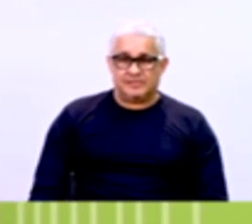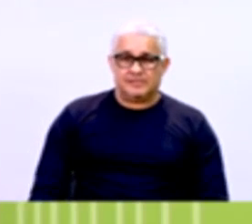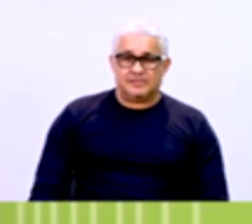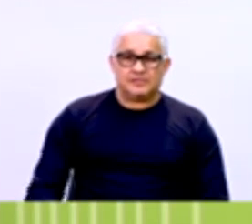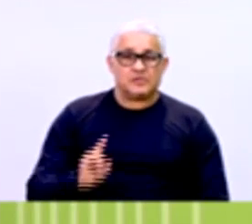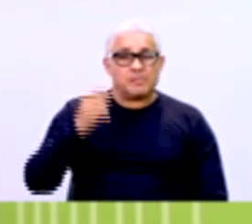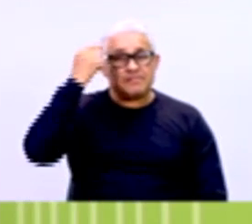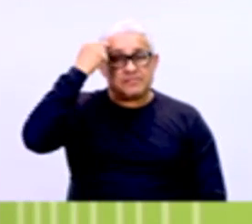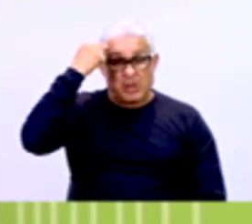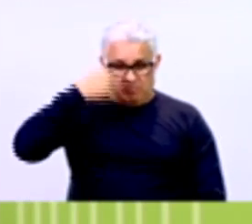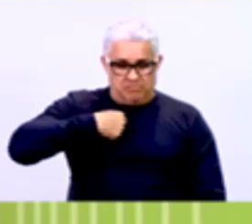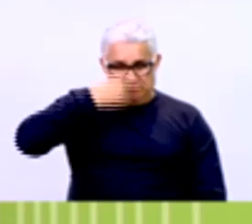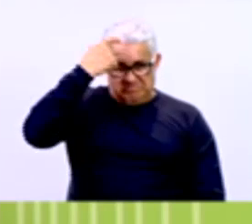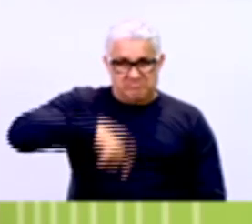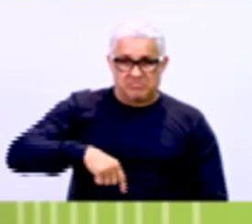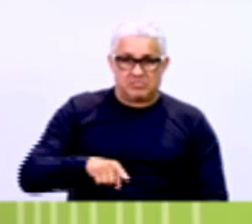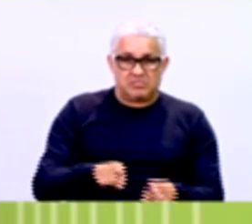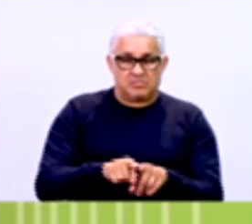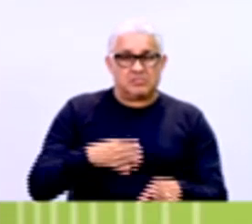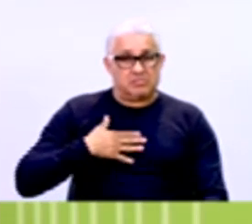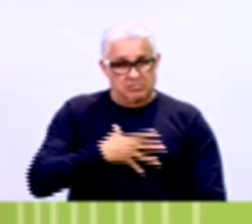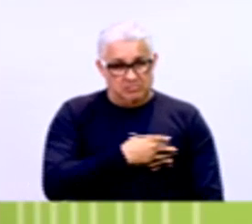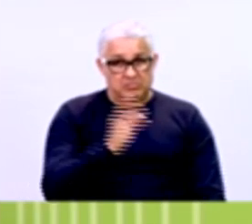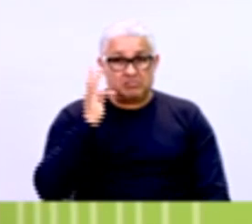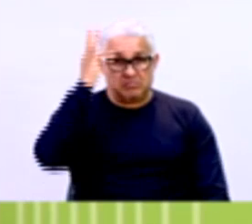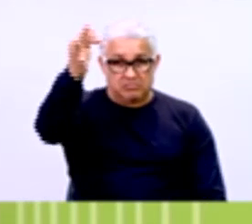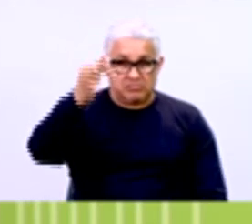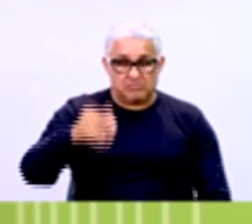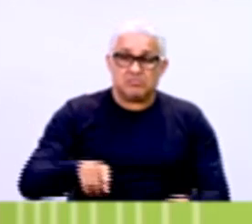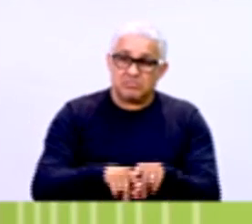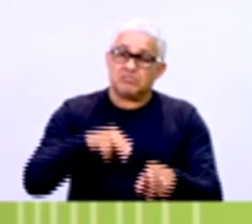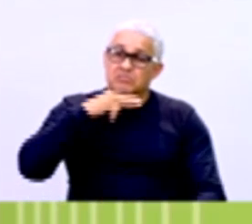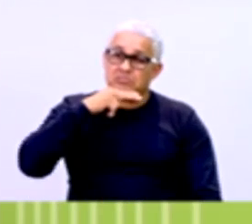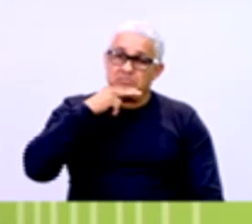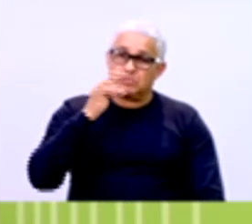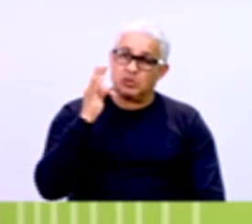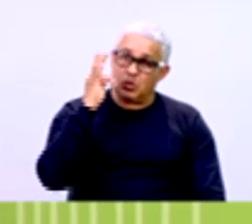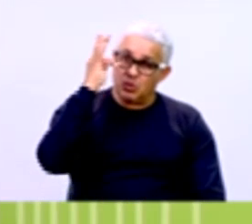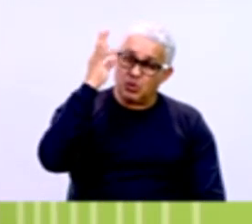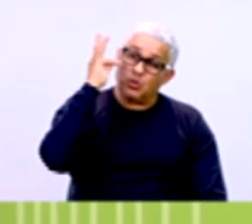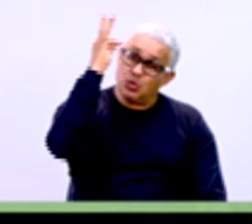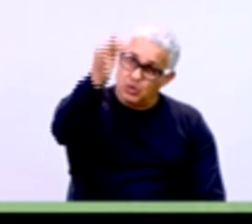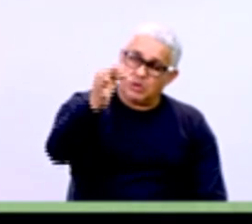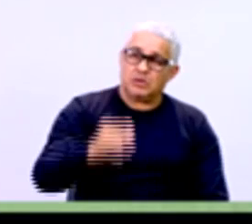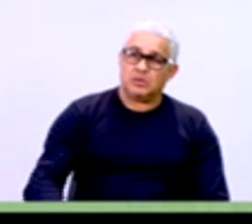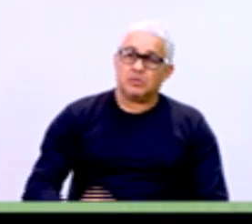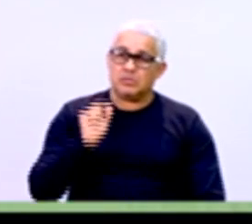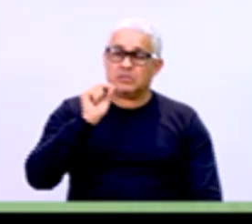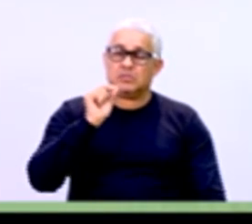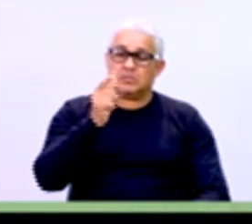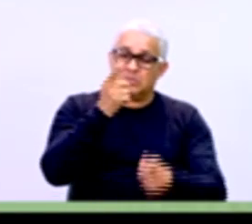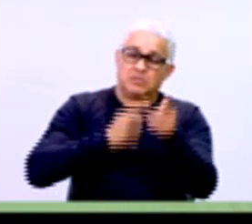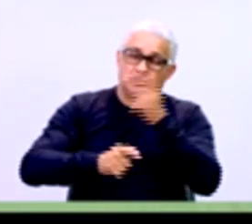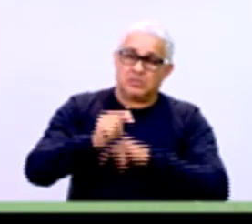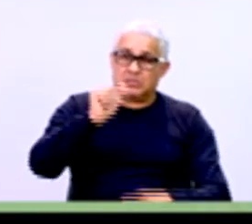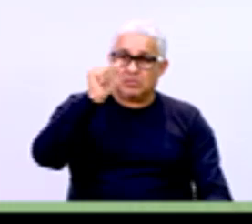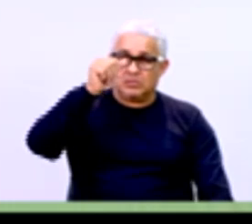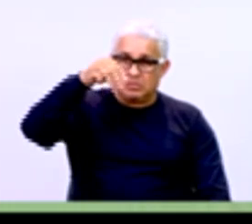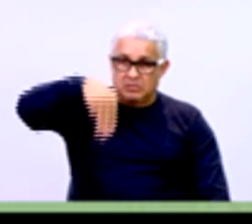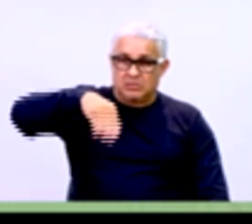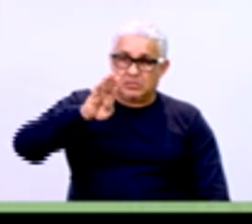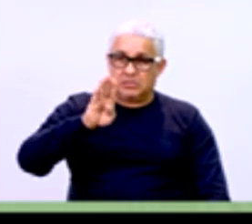só pensando em mim, mas pensando nos meus filhos e netos, enfim. Então vamos lá, vamos entender o que é gerenciamento ambiental.